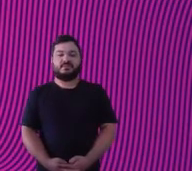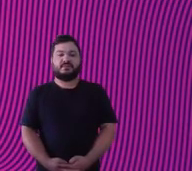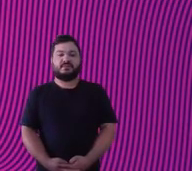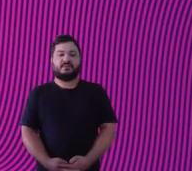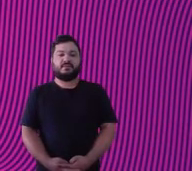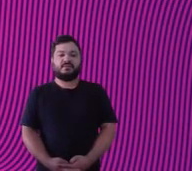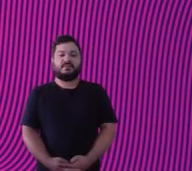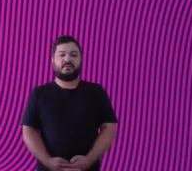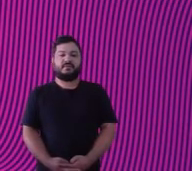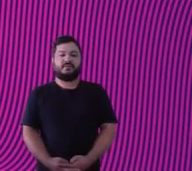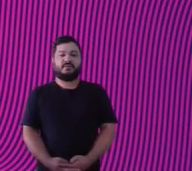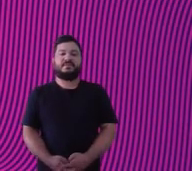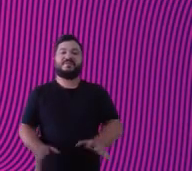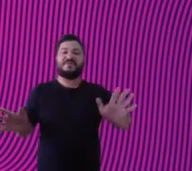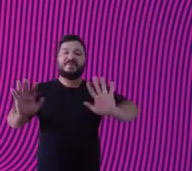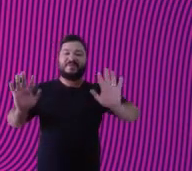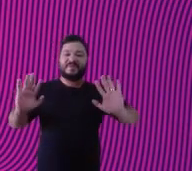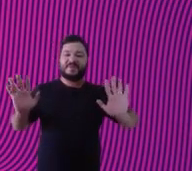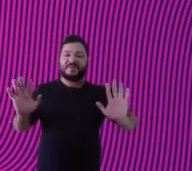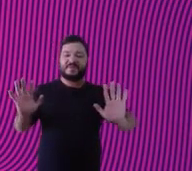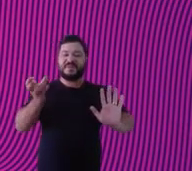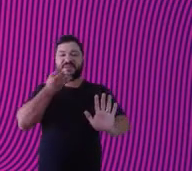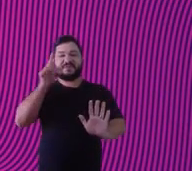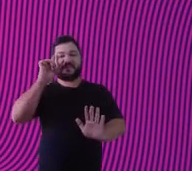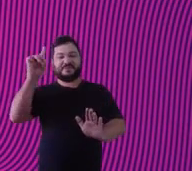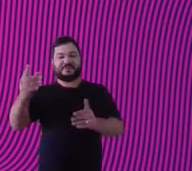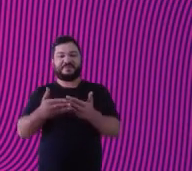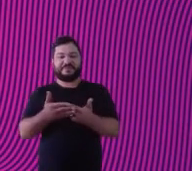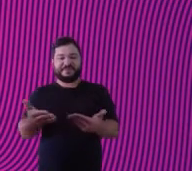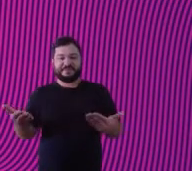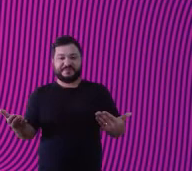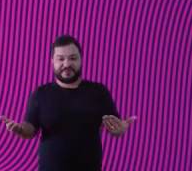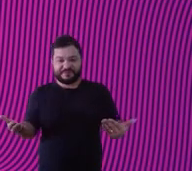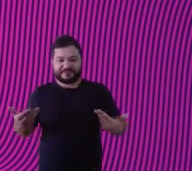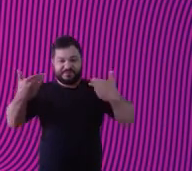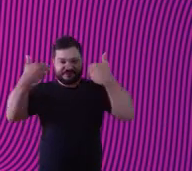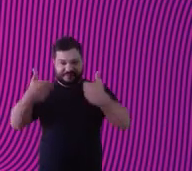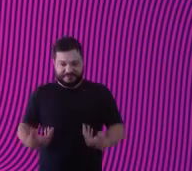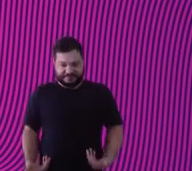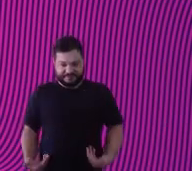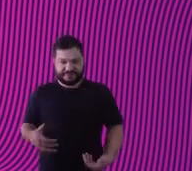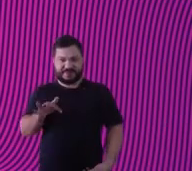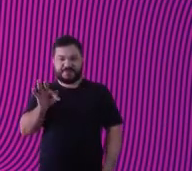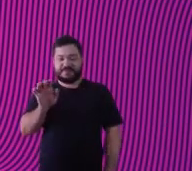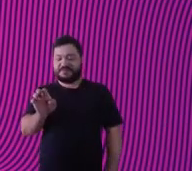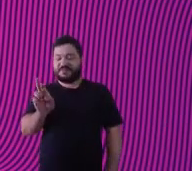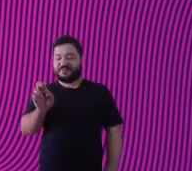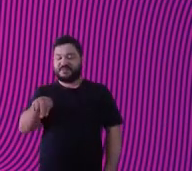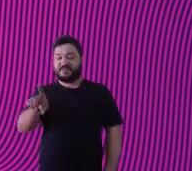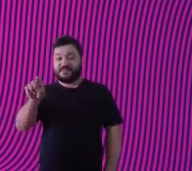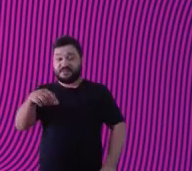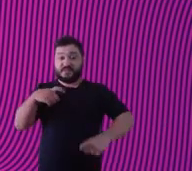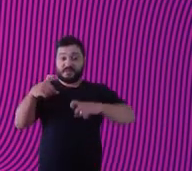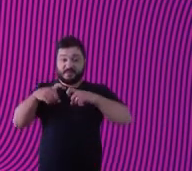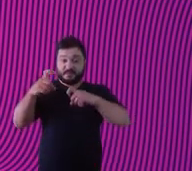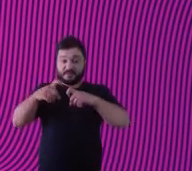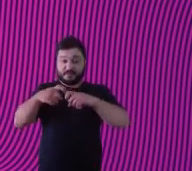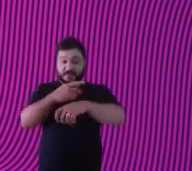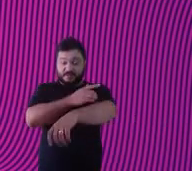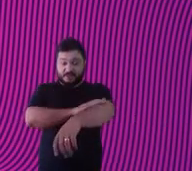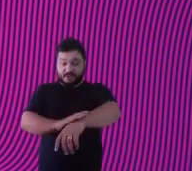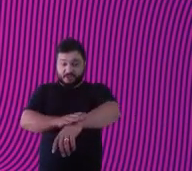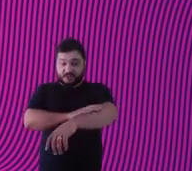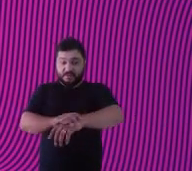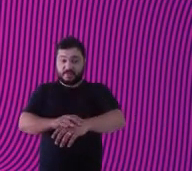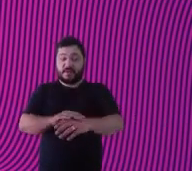o Olá bom dia a todos eu sou Diana Monteiro médico hematologista do